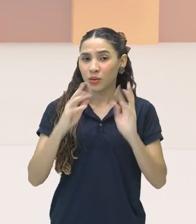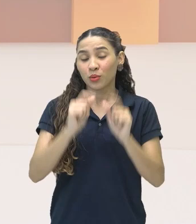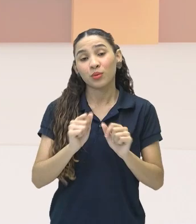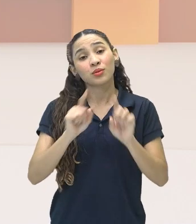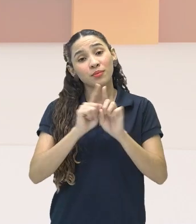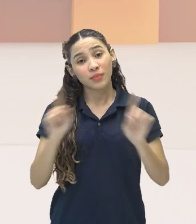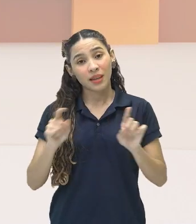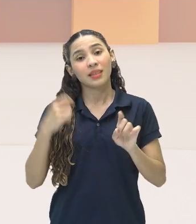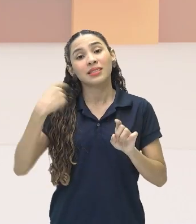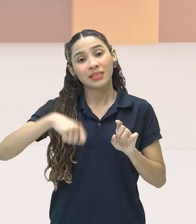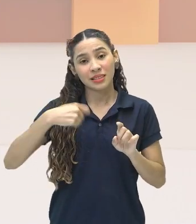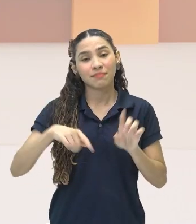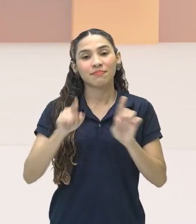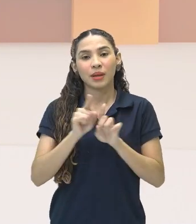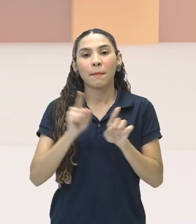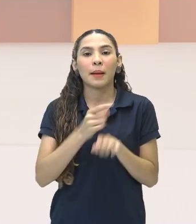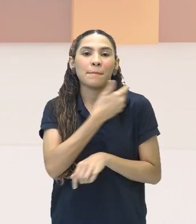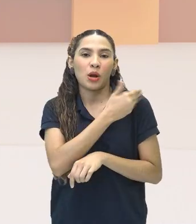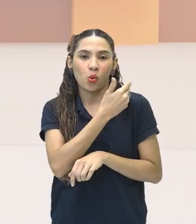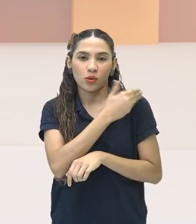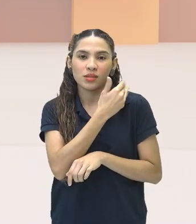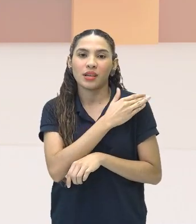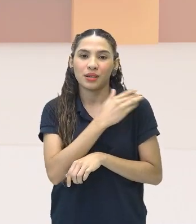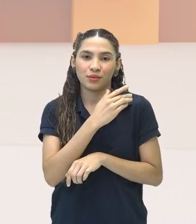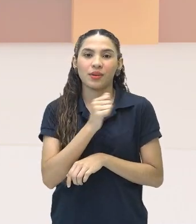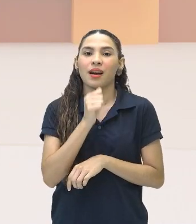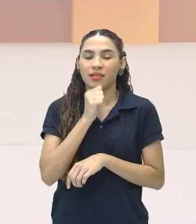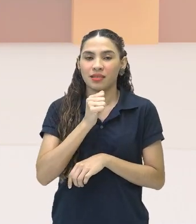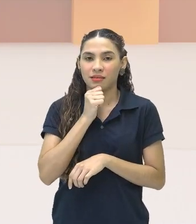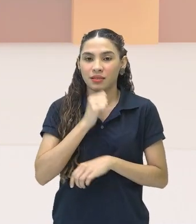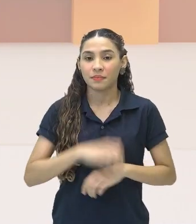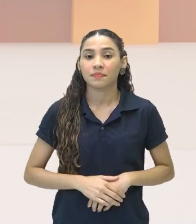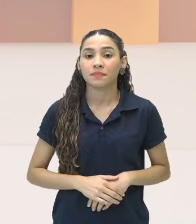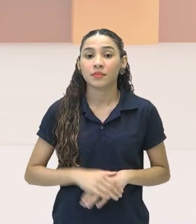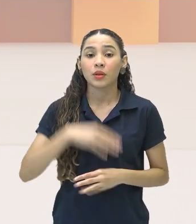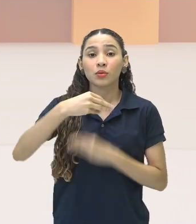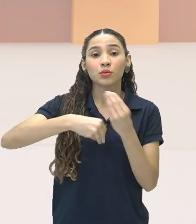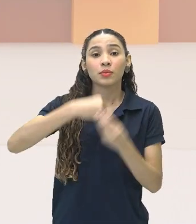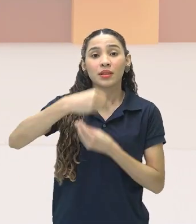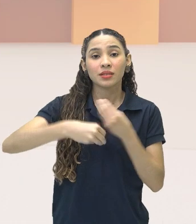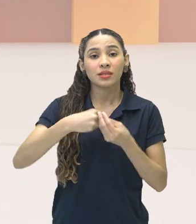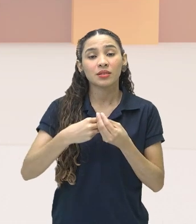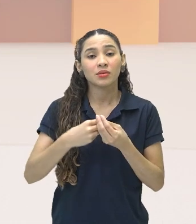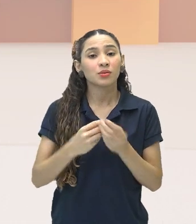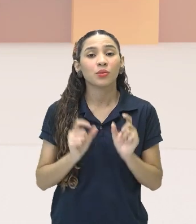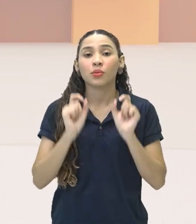sim, nós somos preconceituosos ainda. E os mestiços, eles resultam do quê?